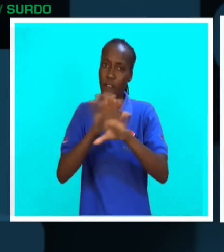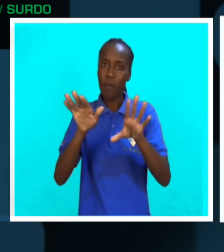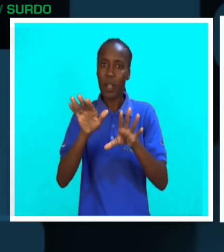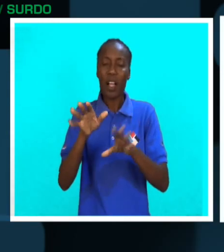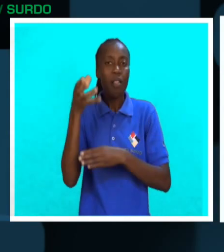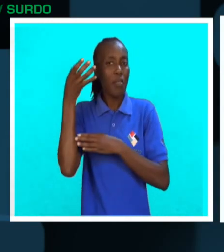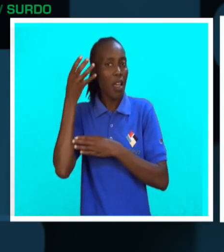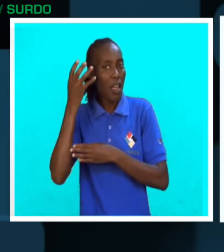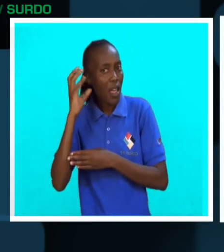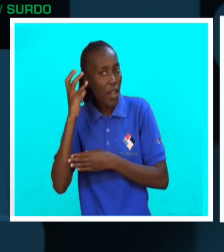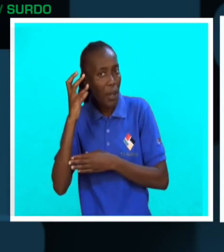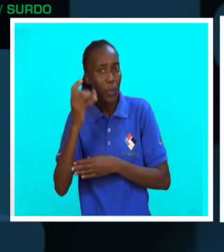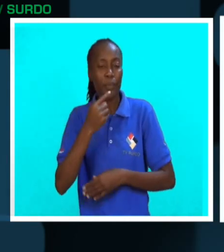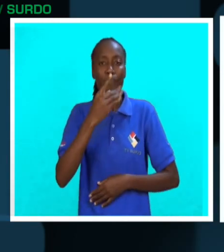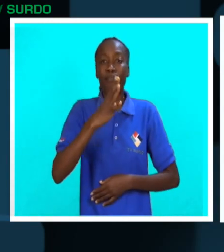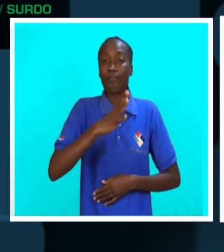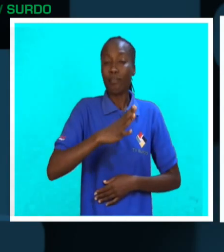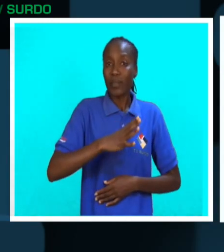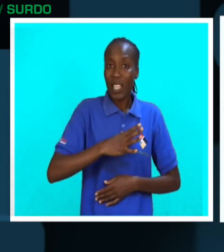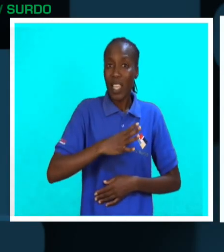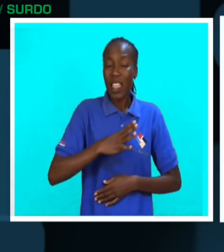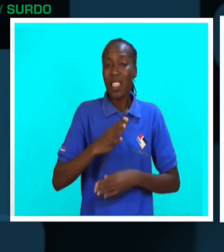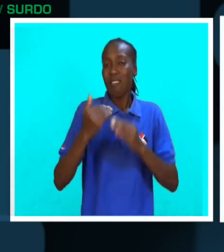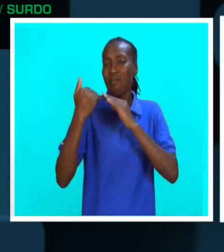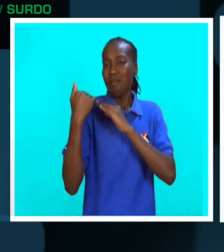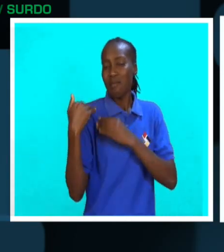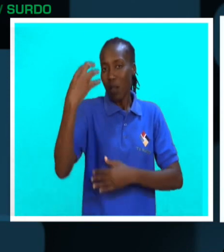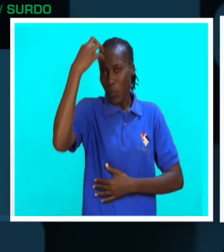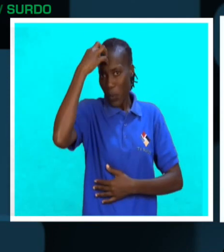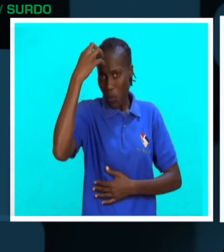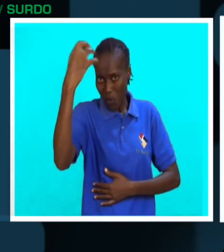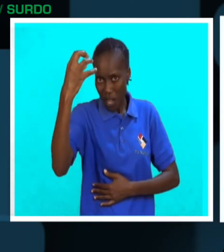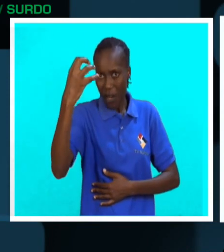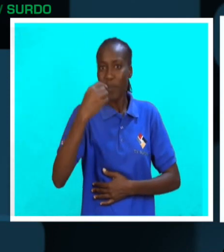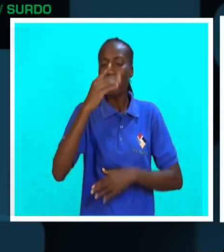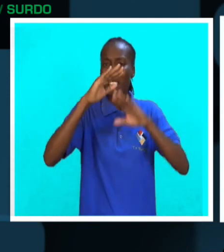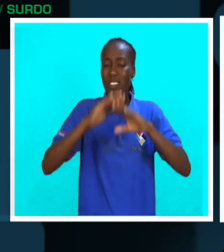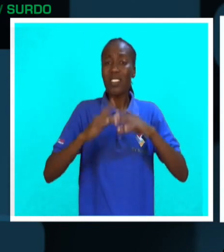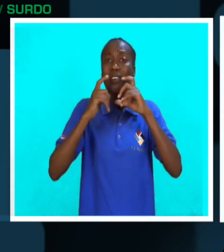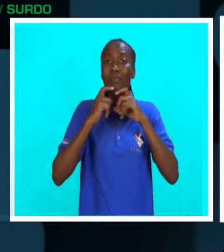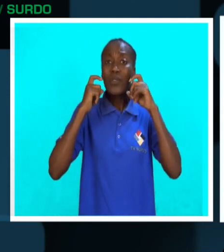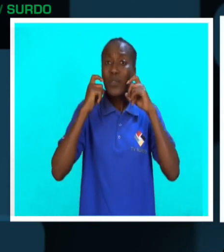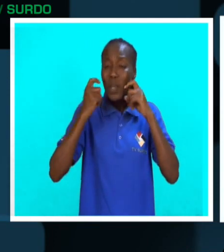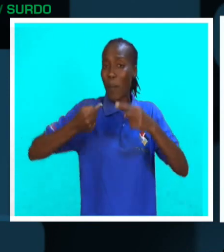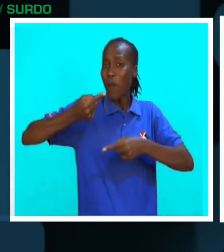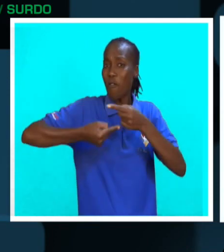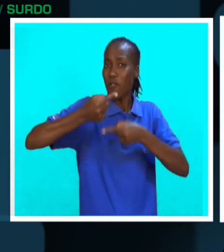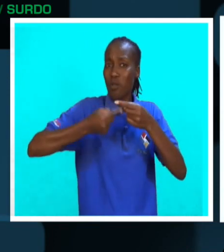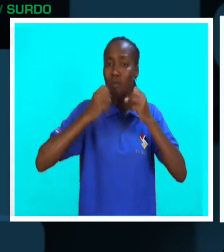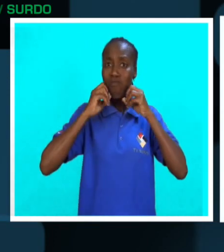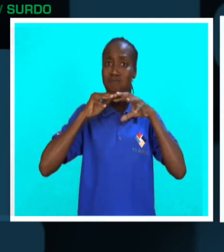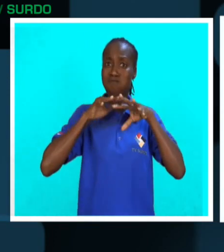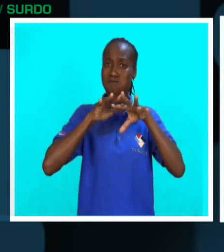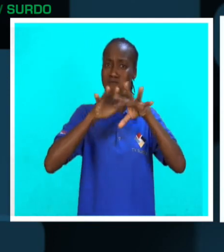possam ter acesso à informação que a Rádio Moçambique passa. Que é um órgão de comunicação por excelência em